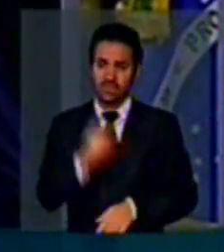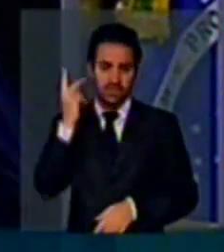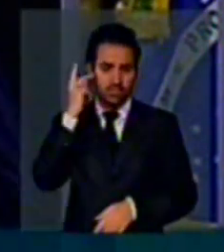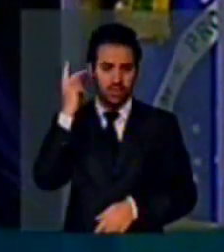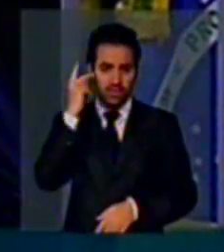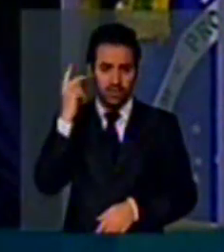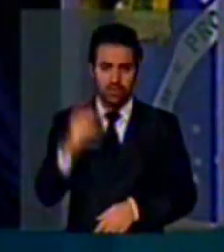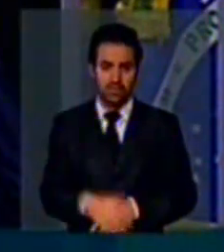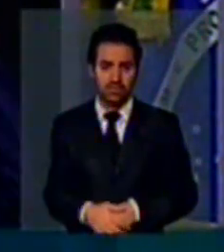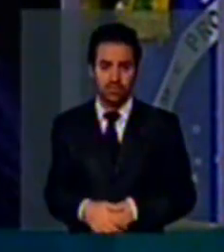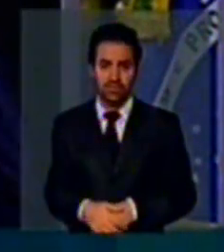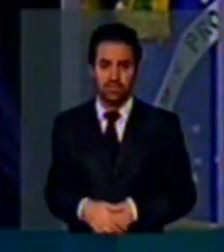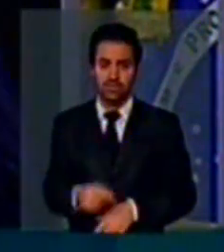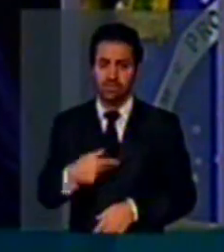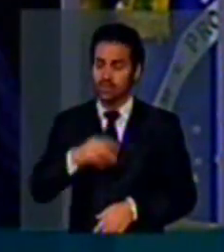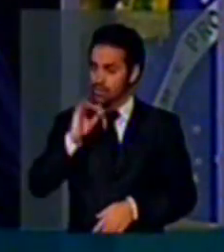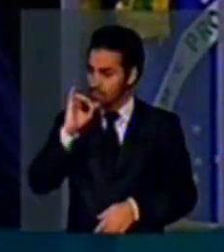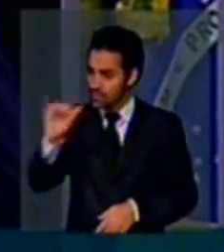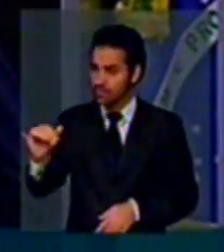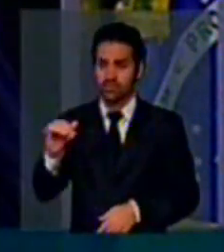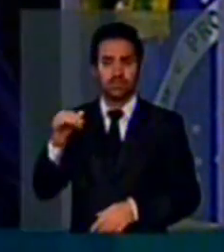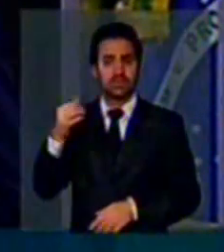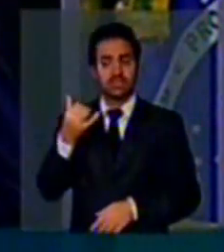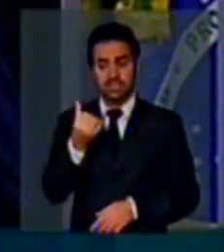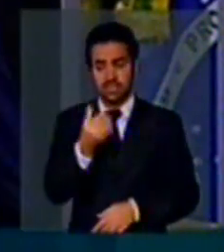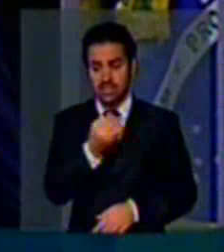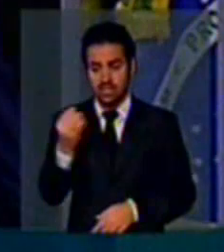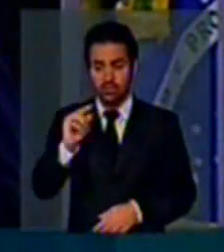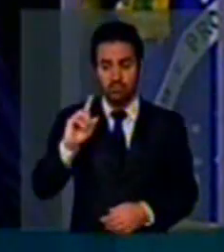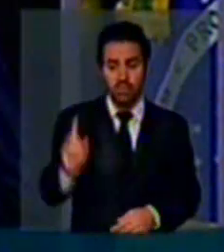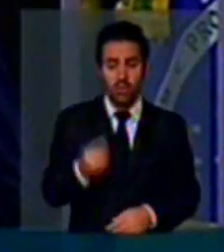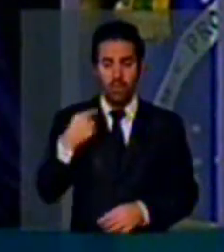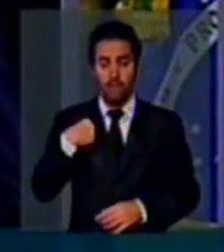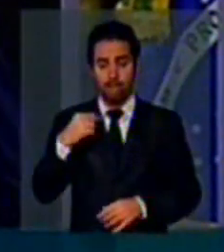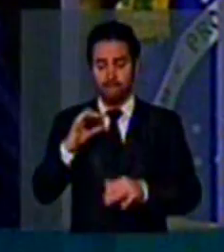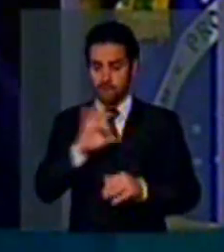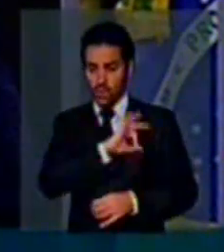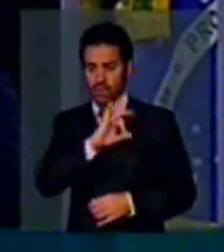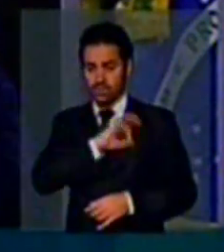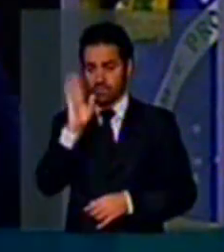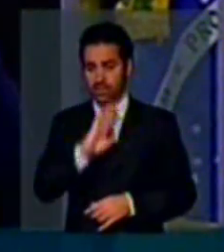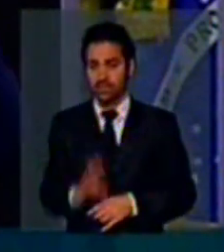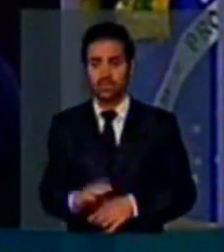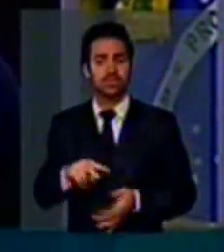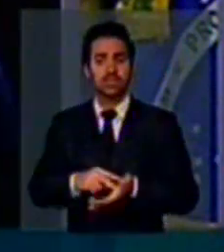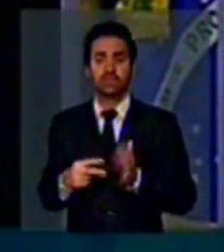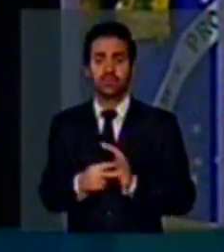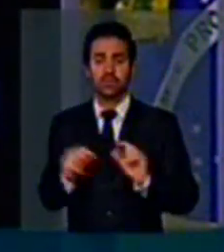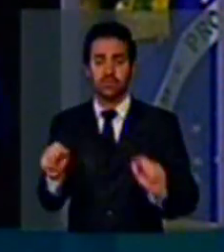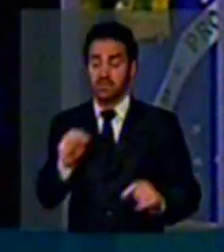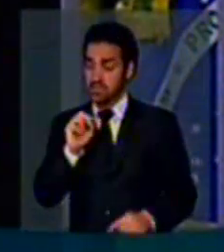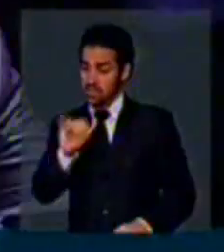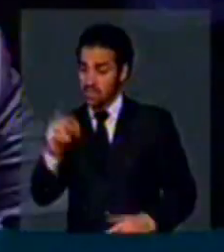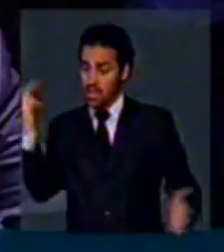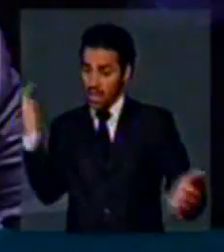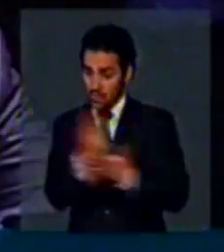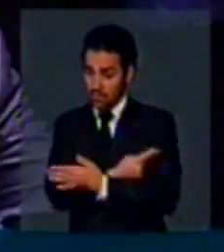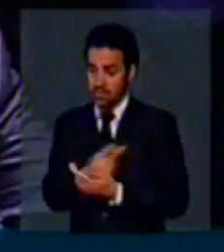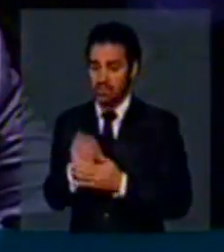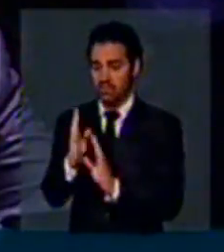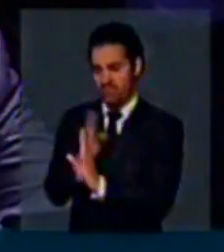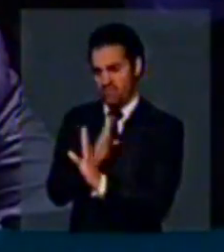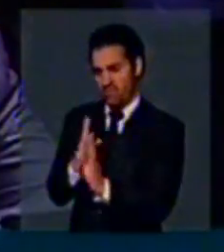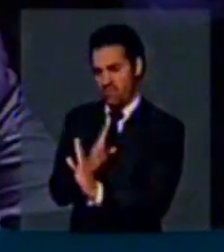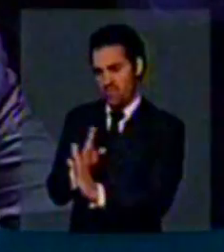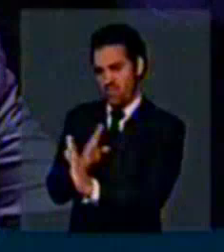recado, Major Olímpio, para 600 mil policiais do Brasil, do seguinte: se tiver ocorrendo um